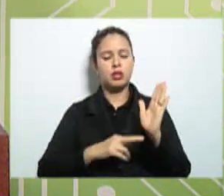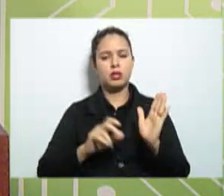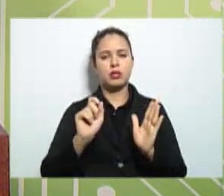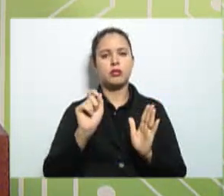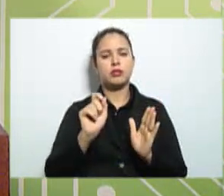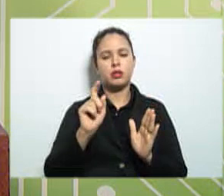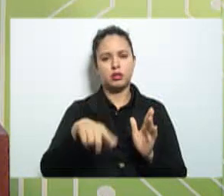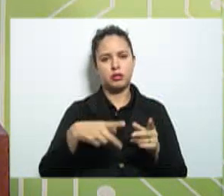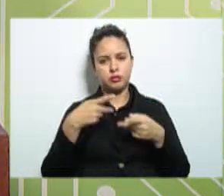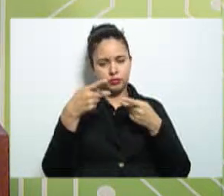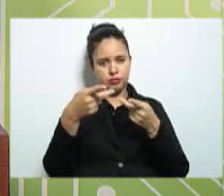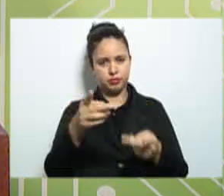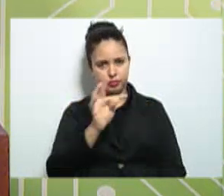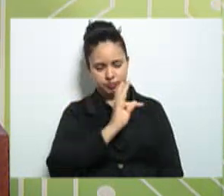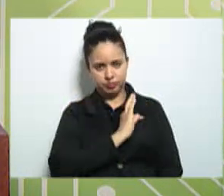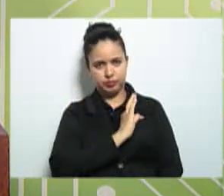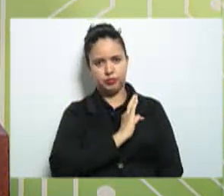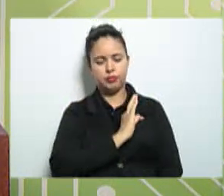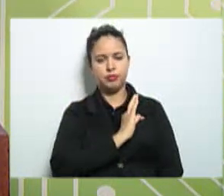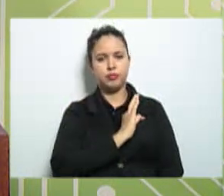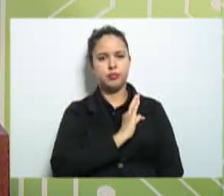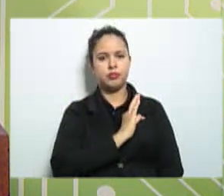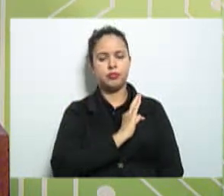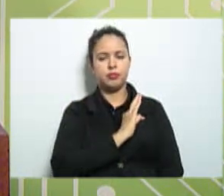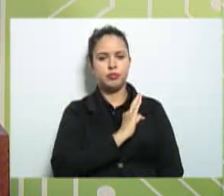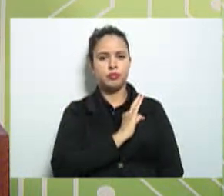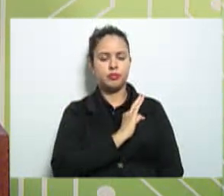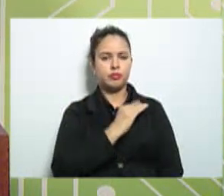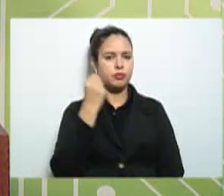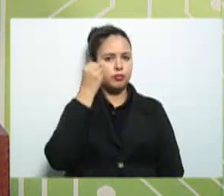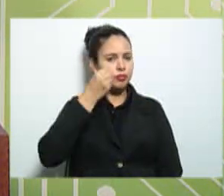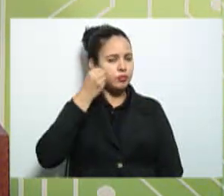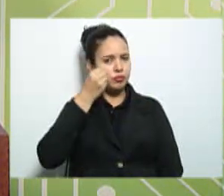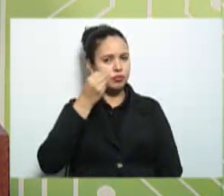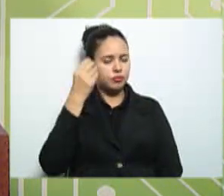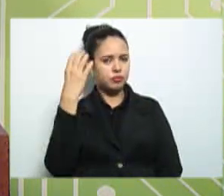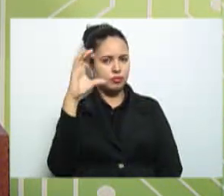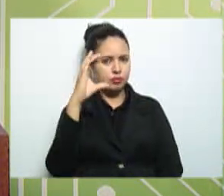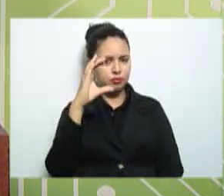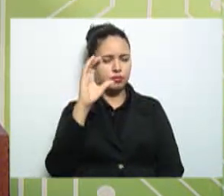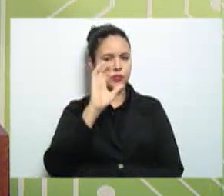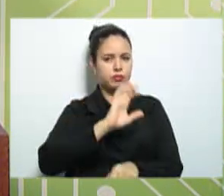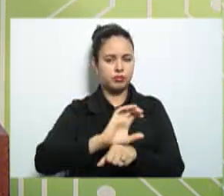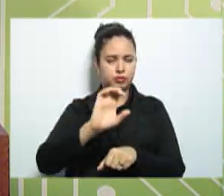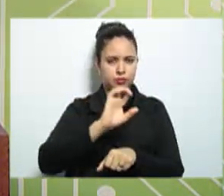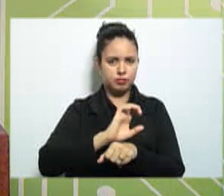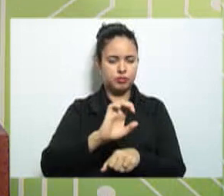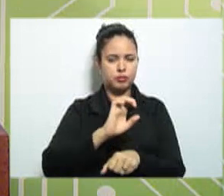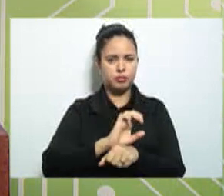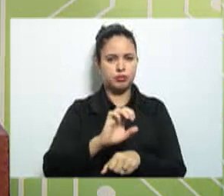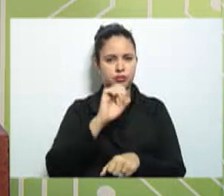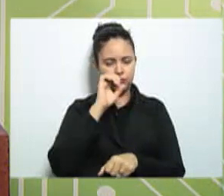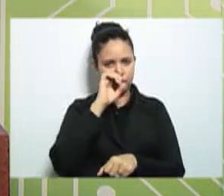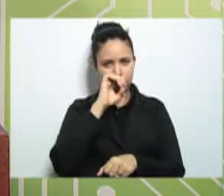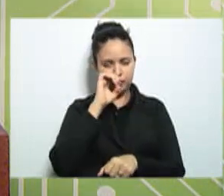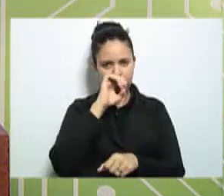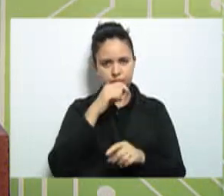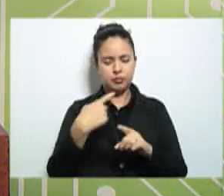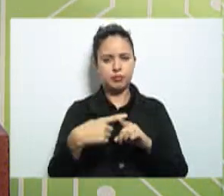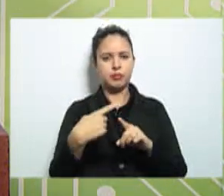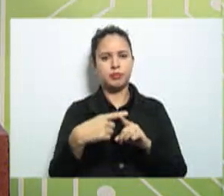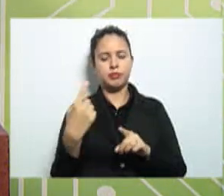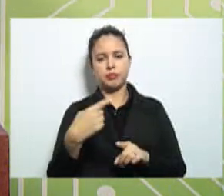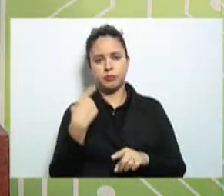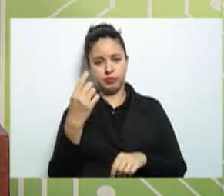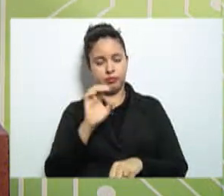É uma visita técnica? É um experimento científico? É um estágio? Porque quando a gente faz o estágio, a gente também